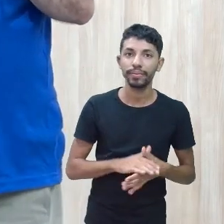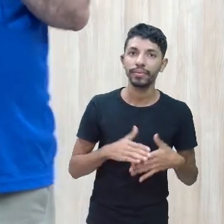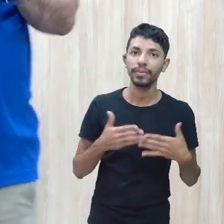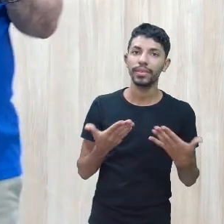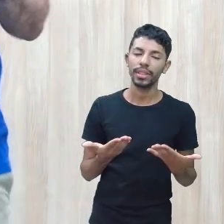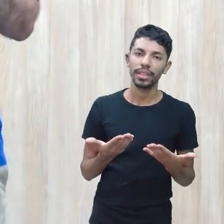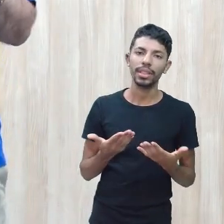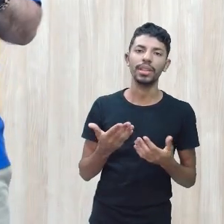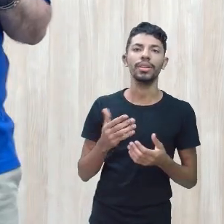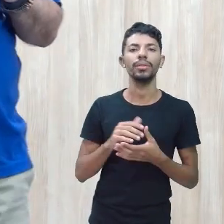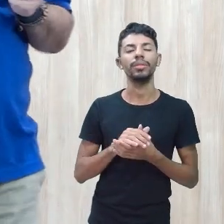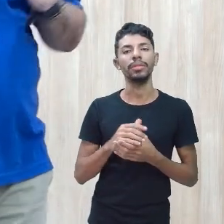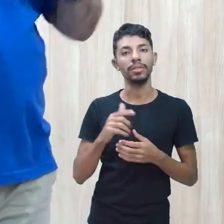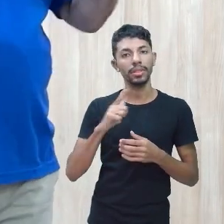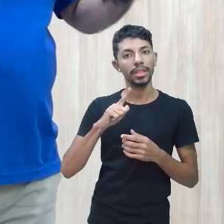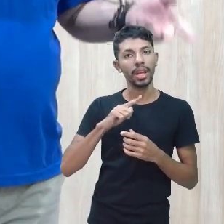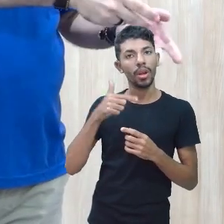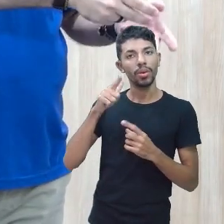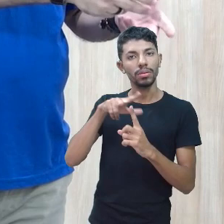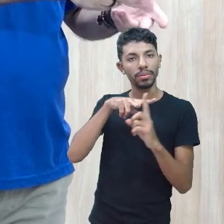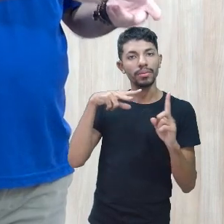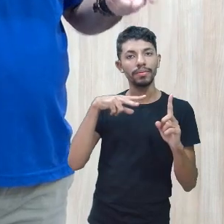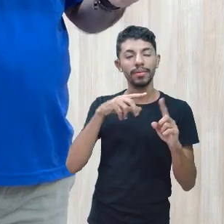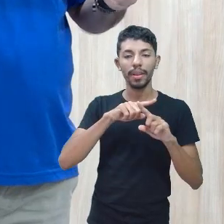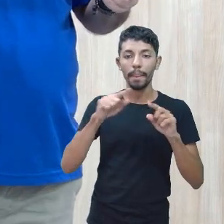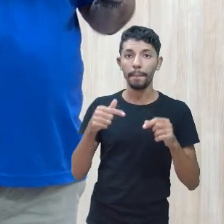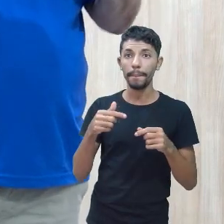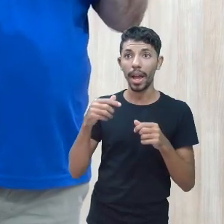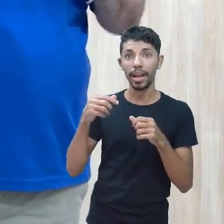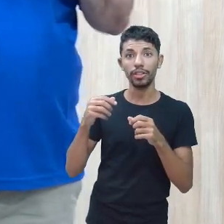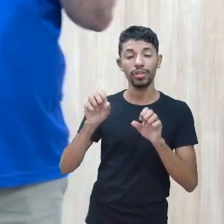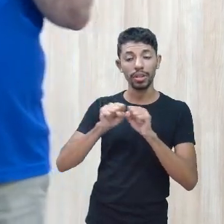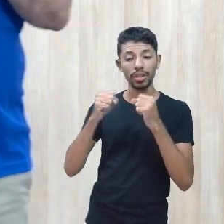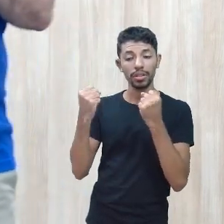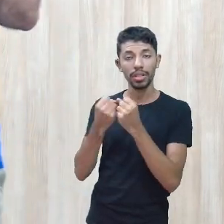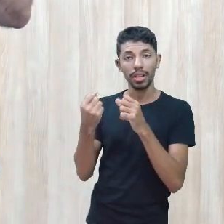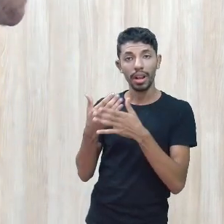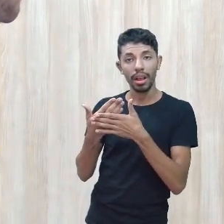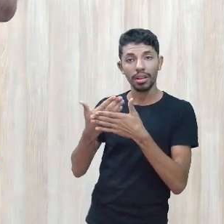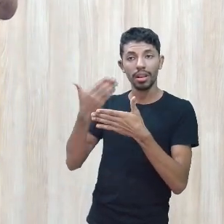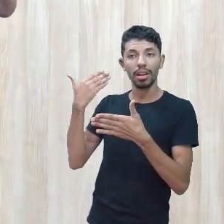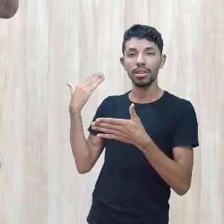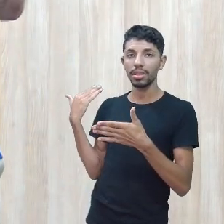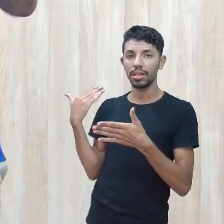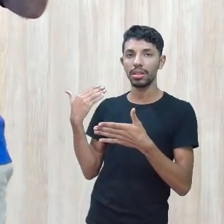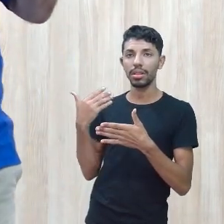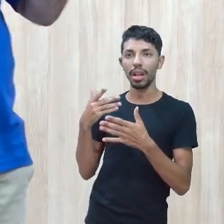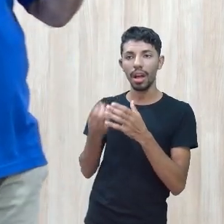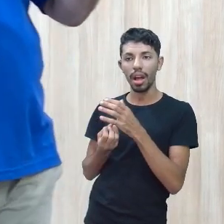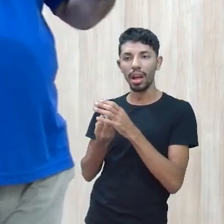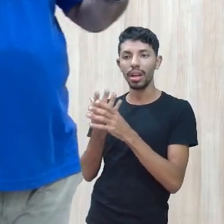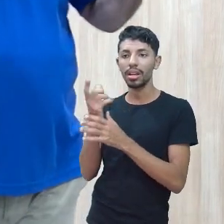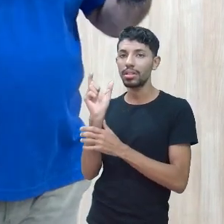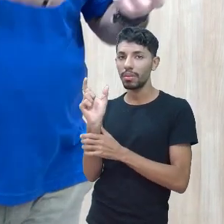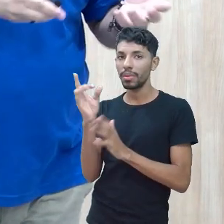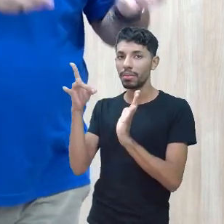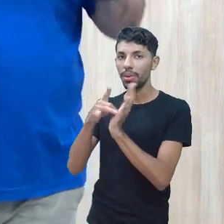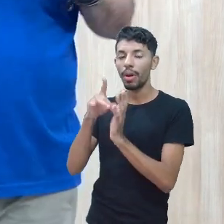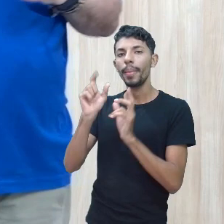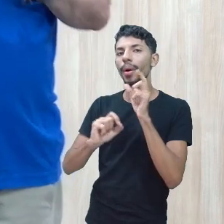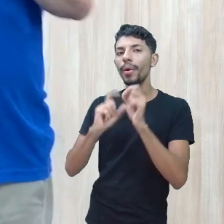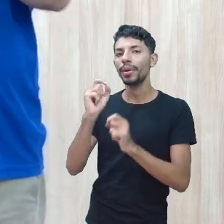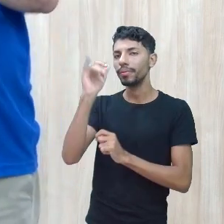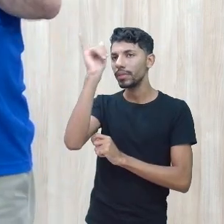conotação, mas dentro da perspectiva dessas civilizações antigas, né? Na origem do termo específico, o idiota era aquele camarada